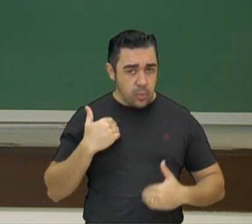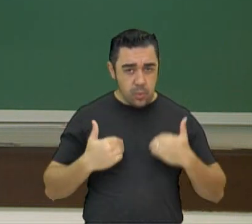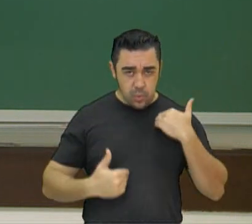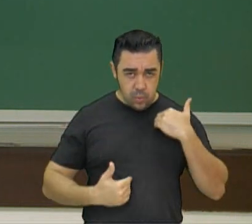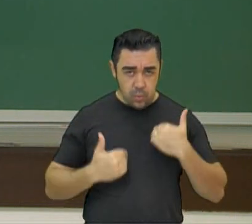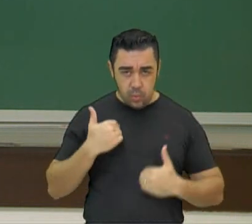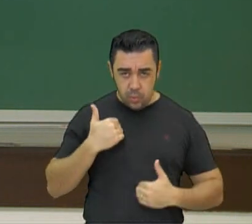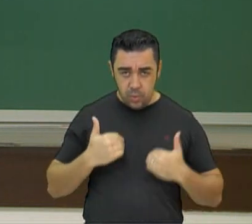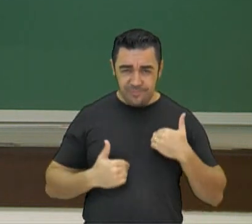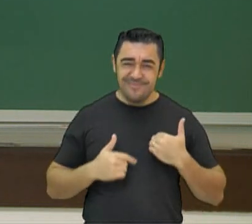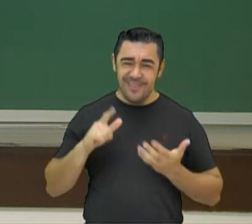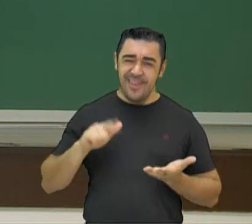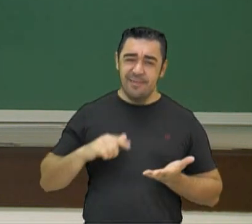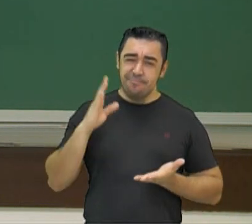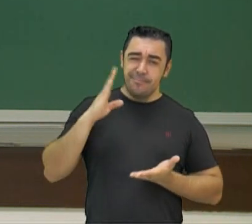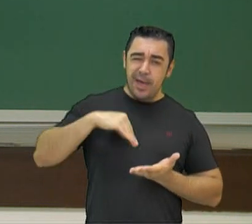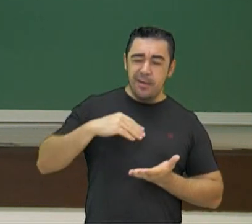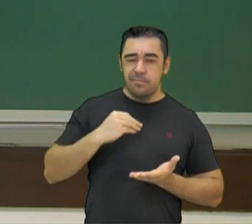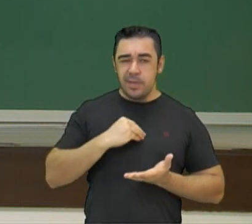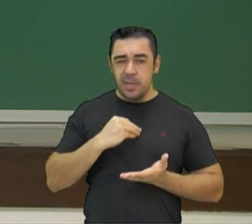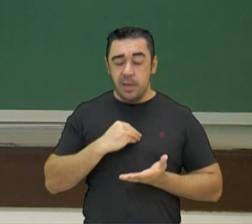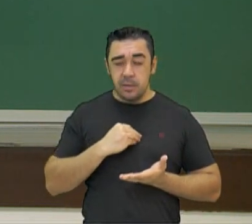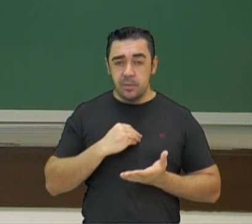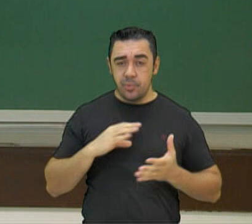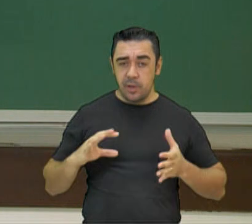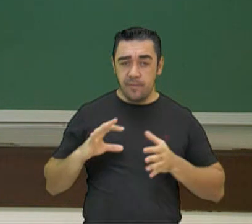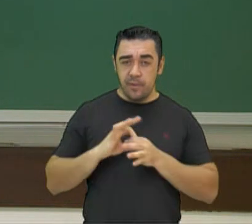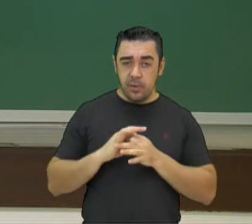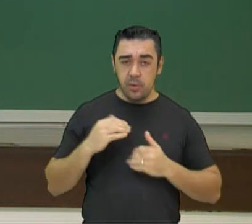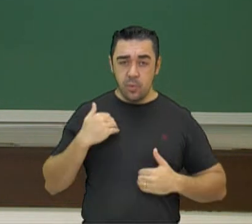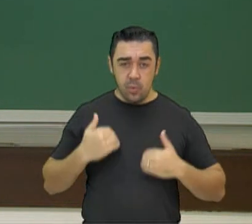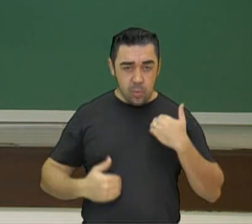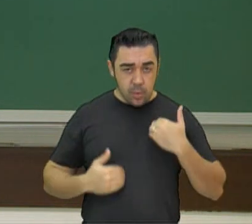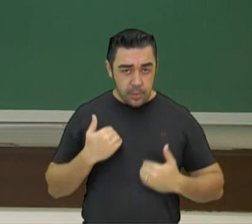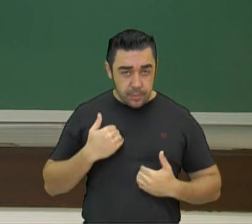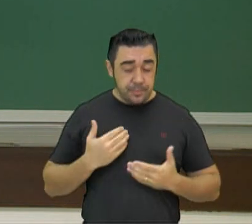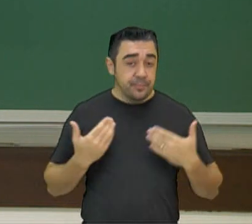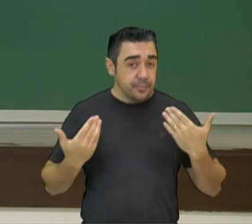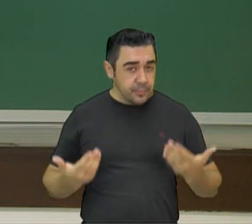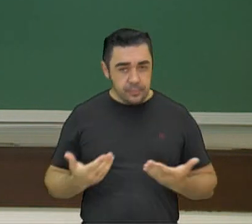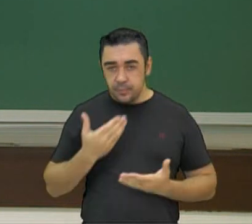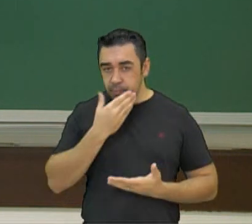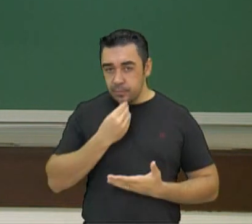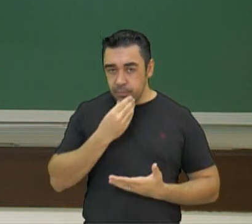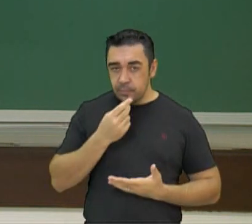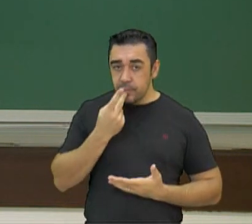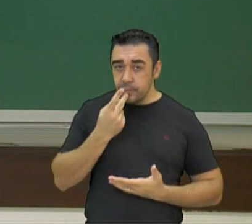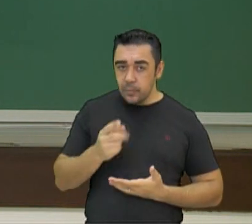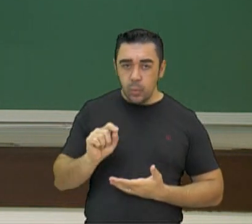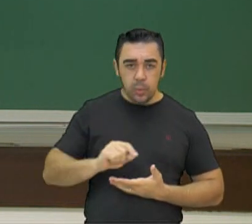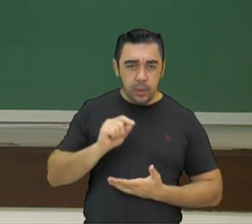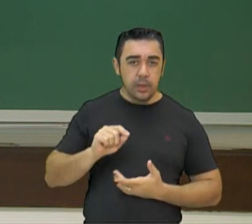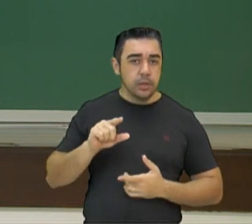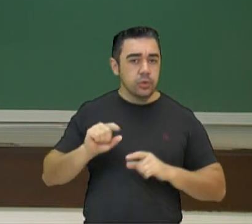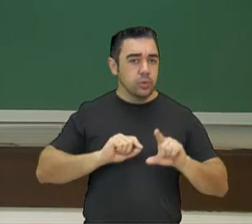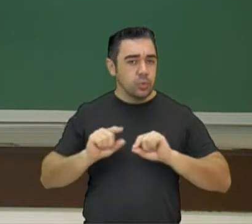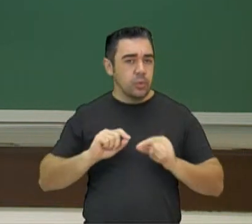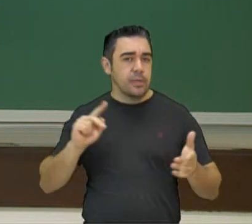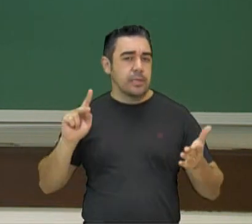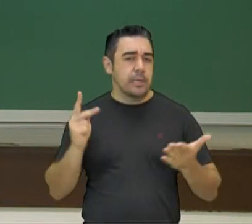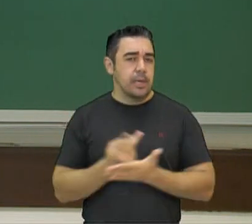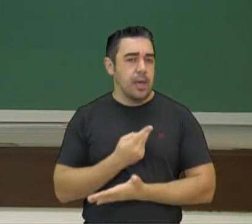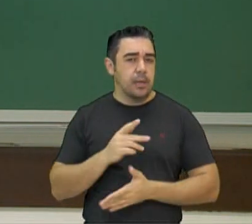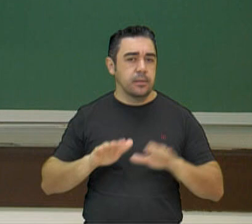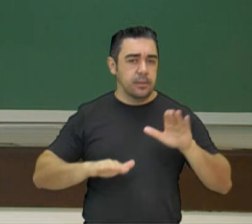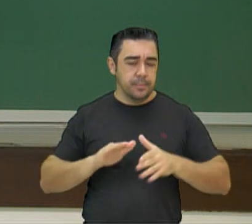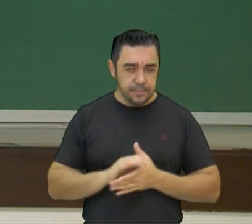do mal, é a fonte do pecado, porque ele está vinculado ao corpo, ele tende a fazer escolhas